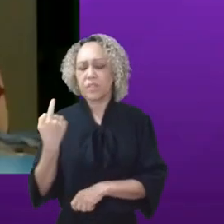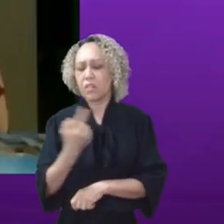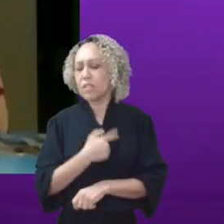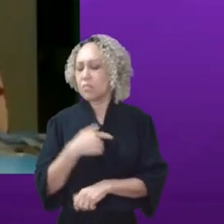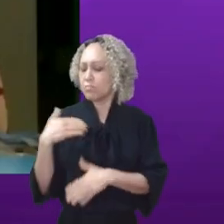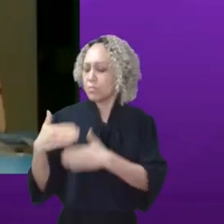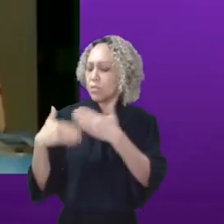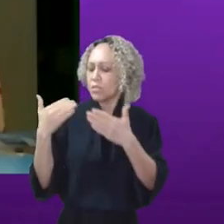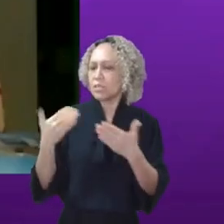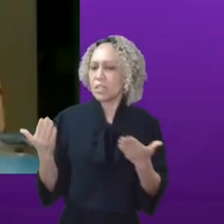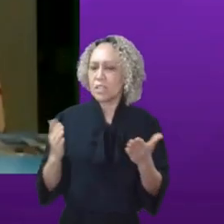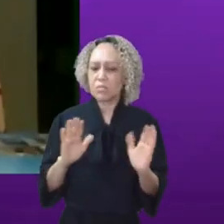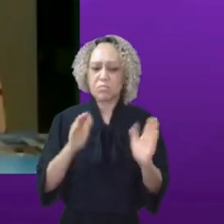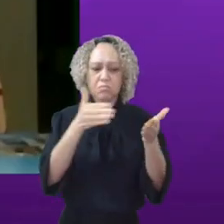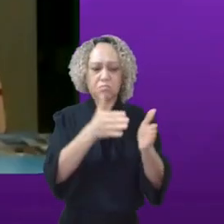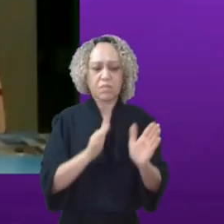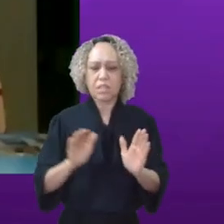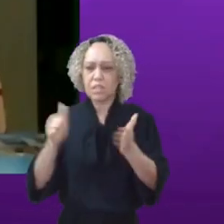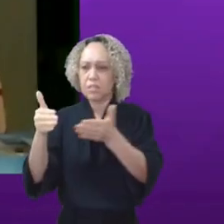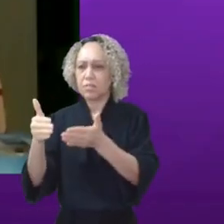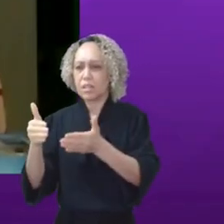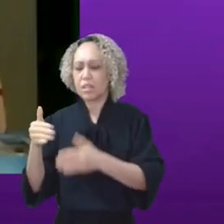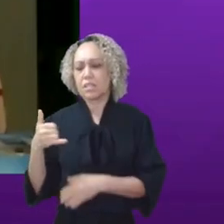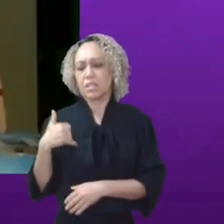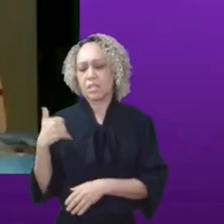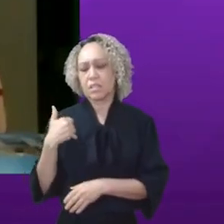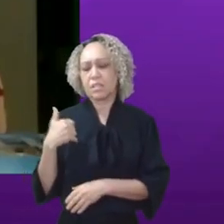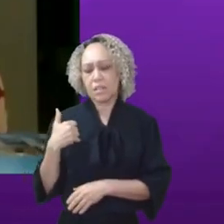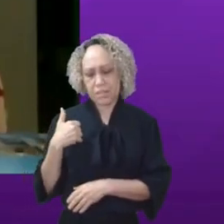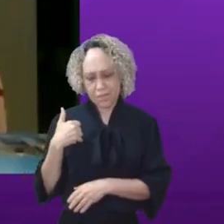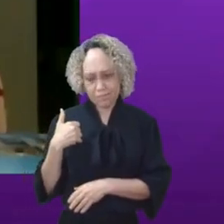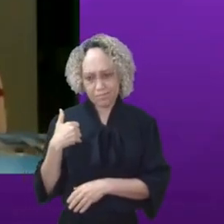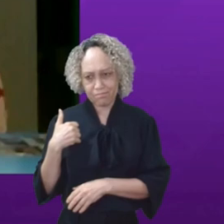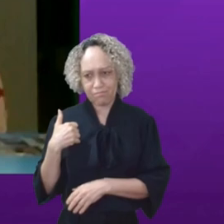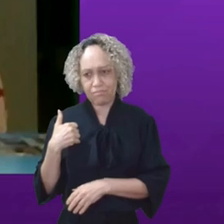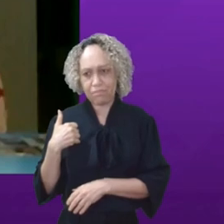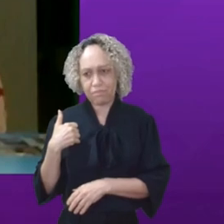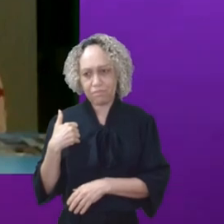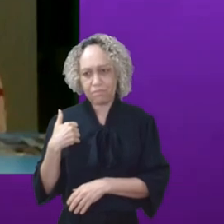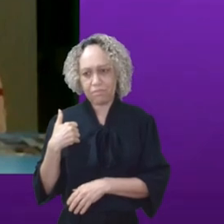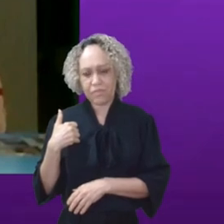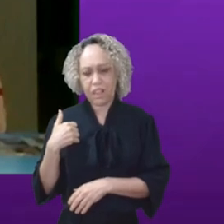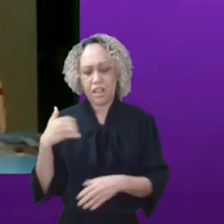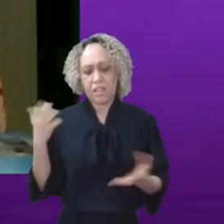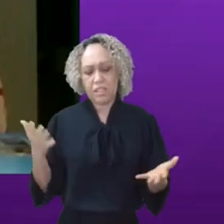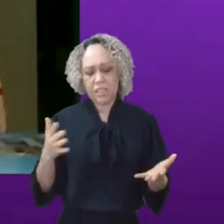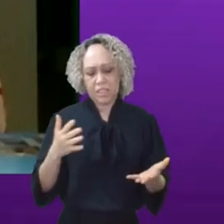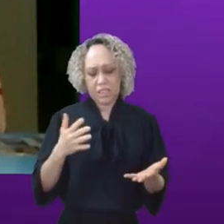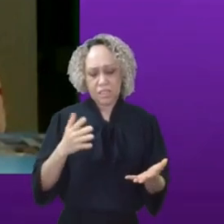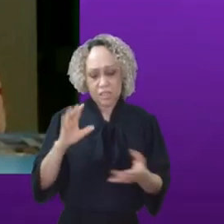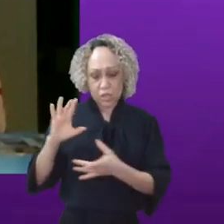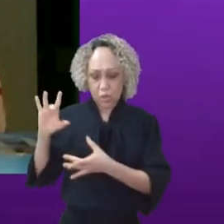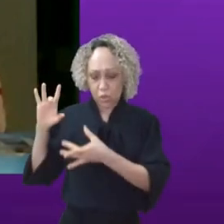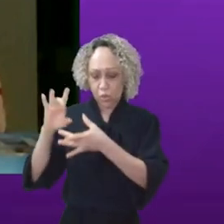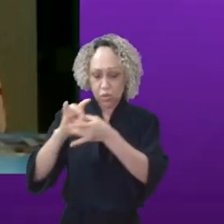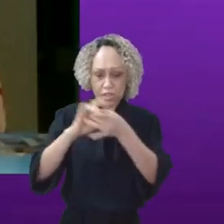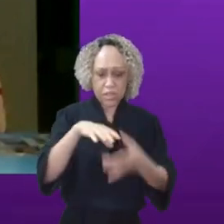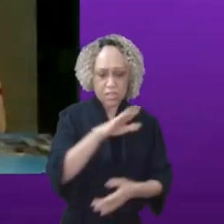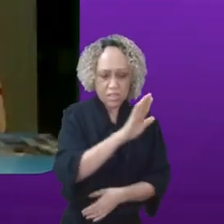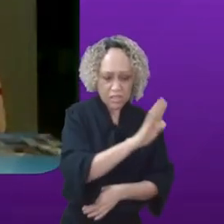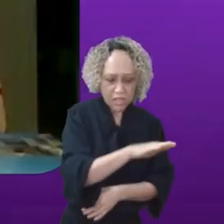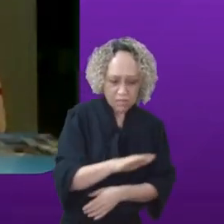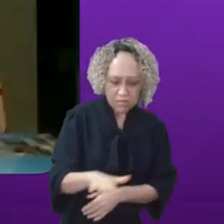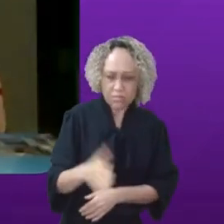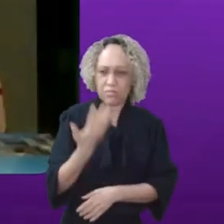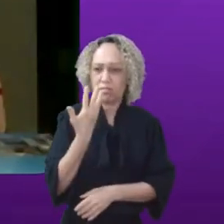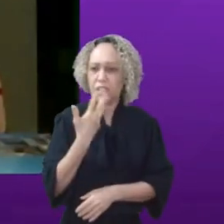processos específicos para cada faixa etária. E esse mundo da infância e adolescência,